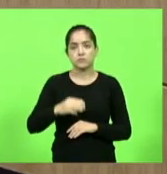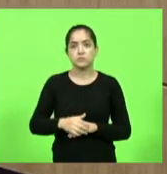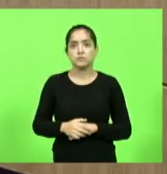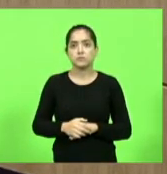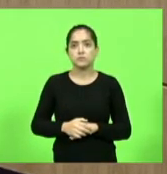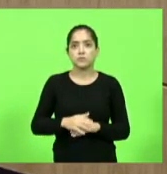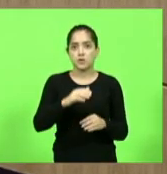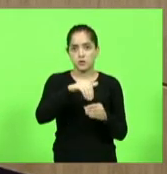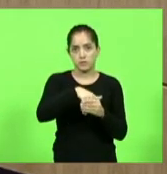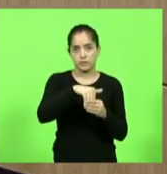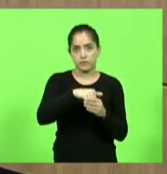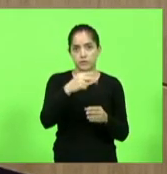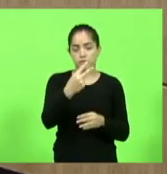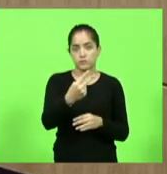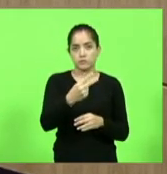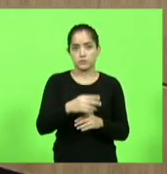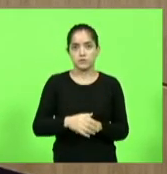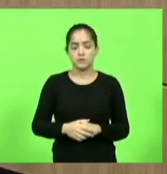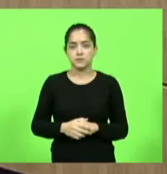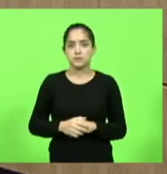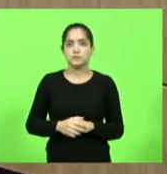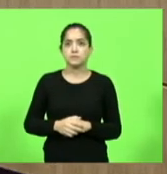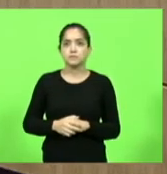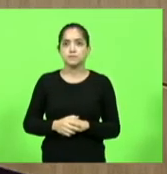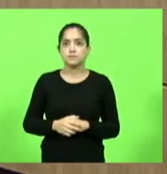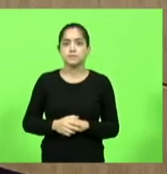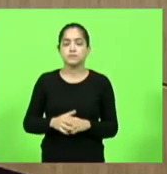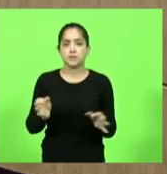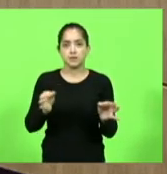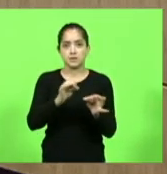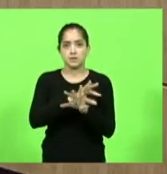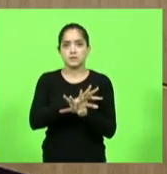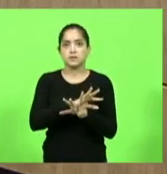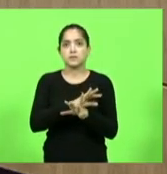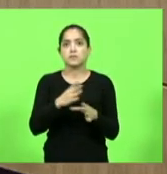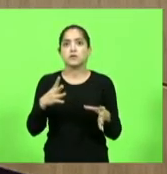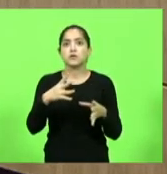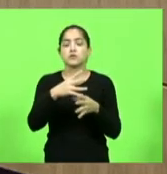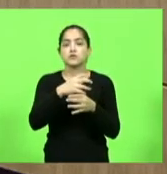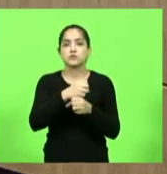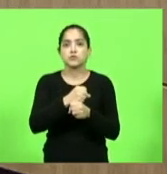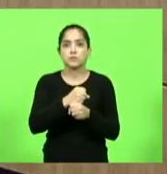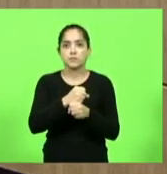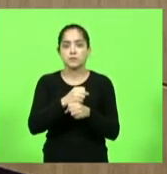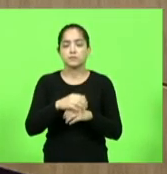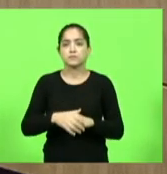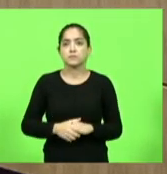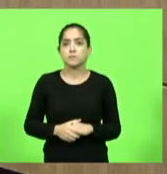Voto 2, senhor presidente. Encerrada a votação, colho o resultado.